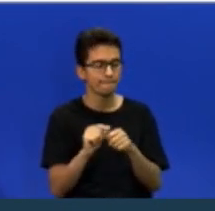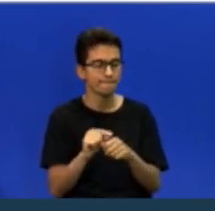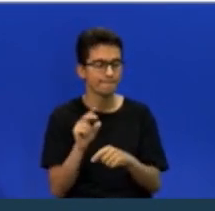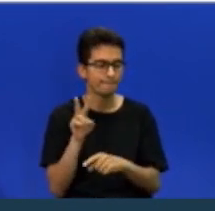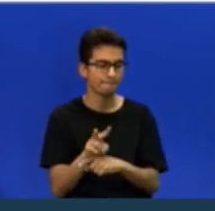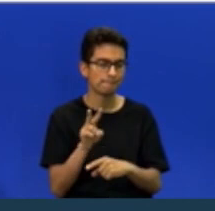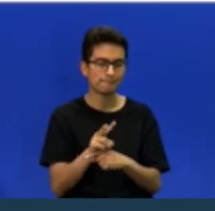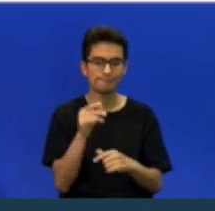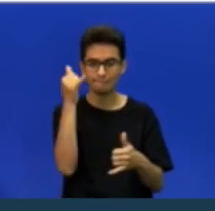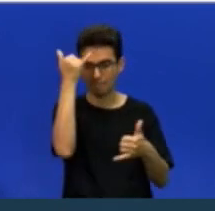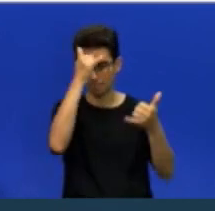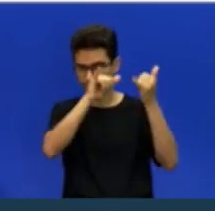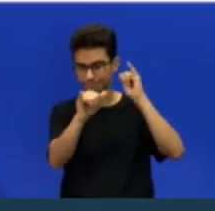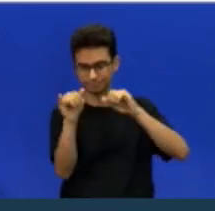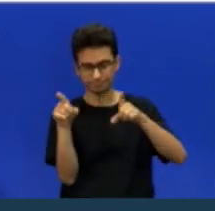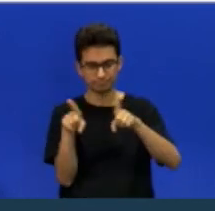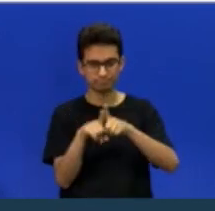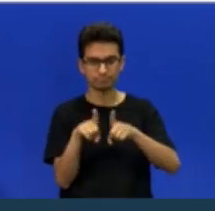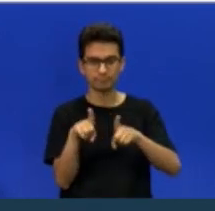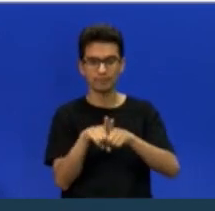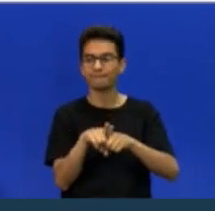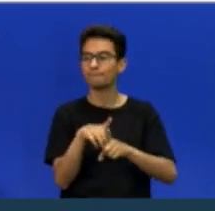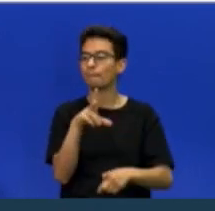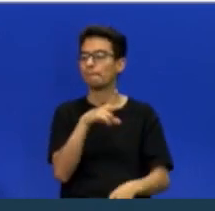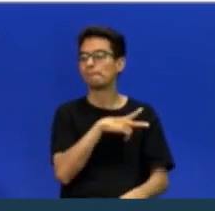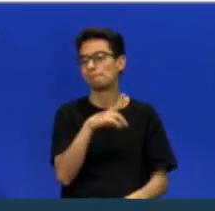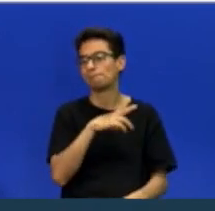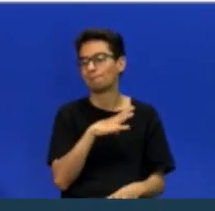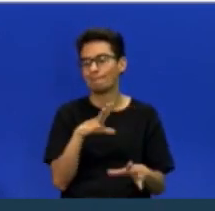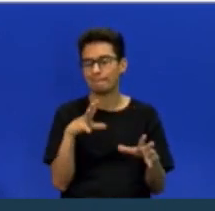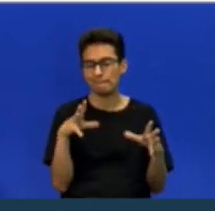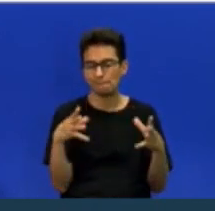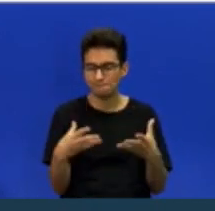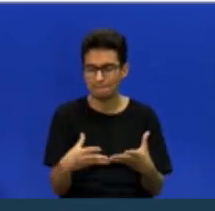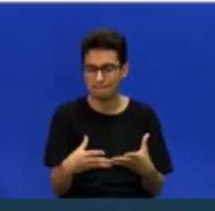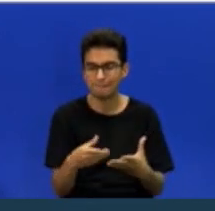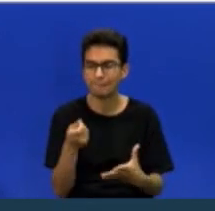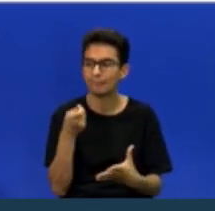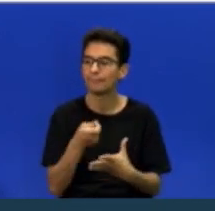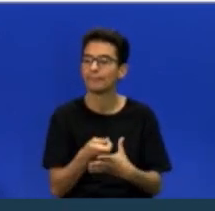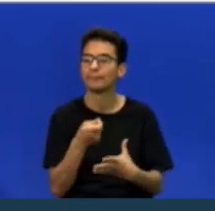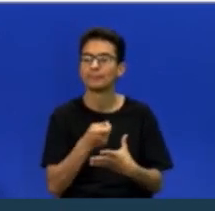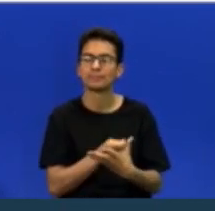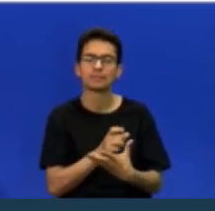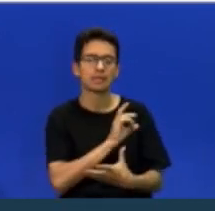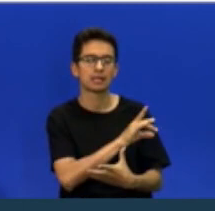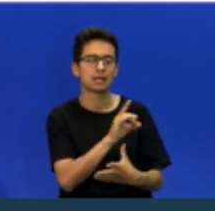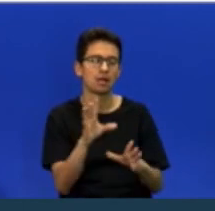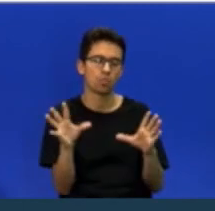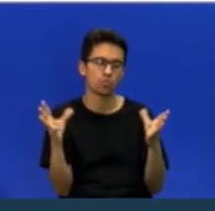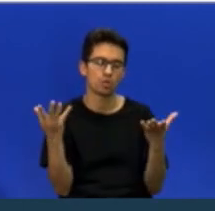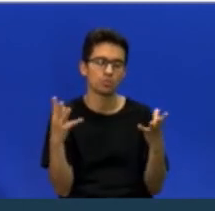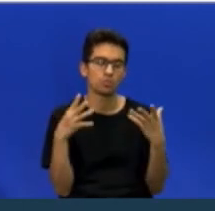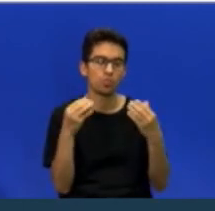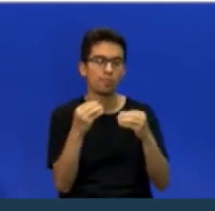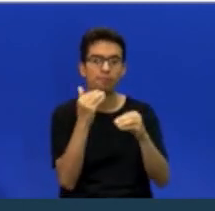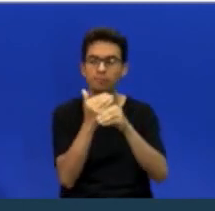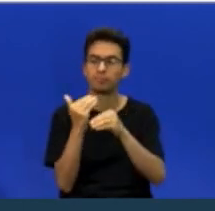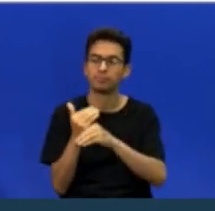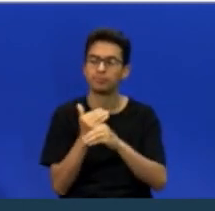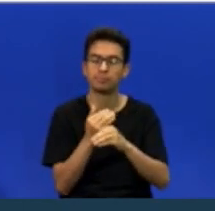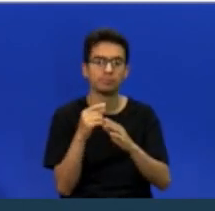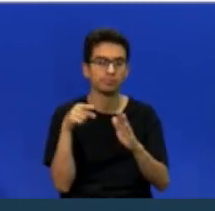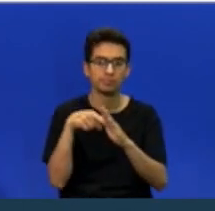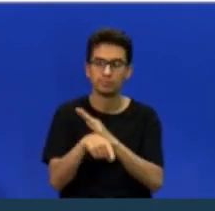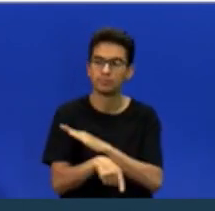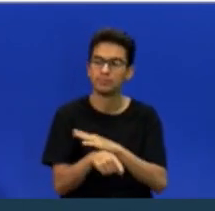preventivos e curativos, individuais e coletivos, exigidos para cada caso, em todos os níveis de